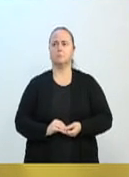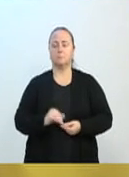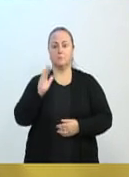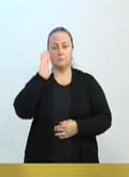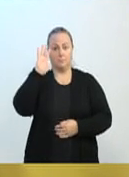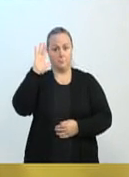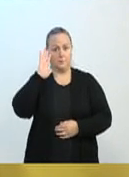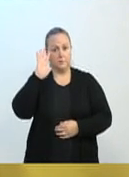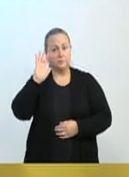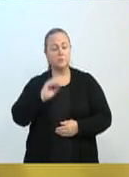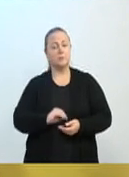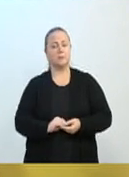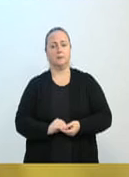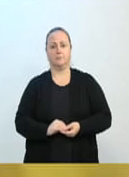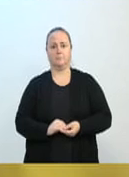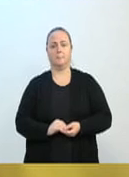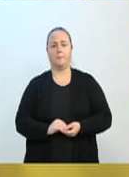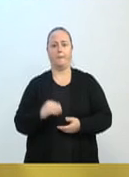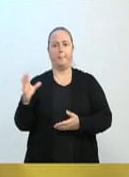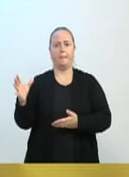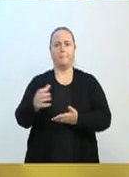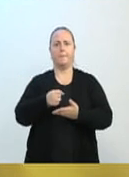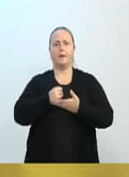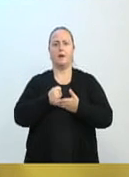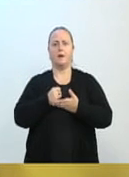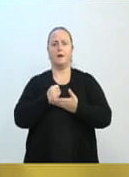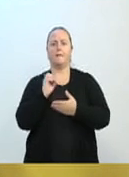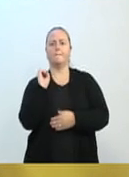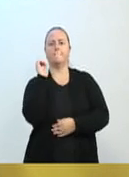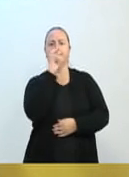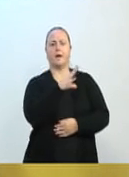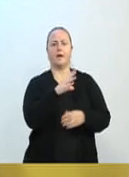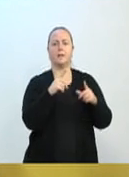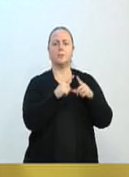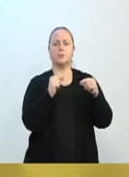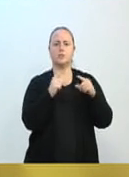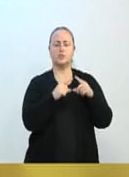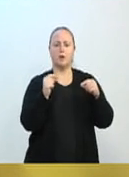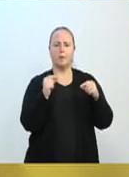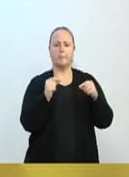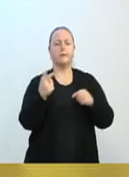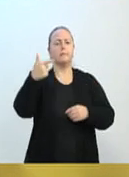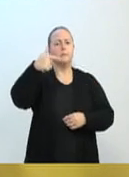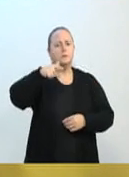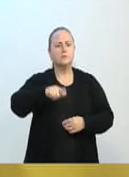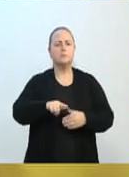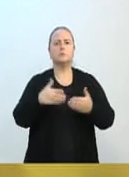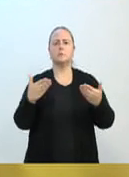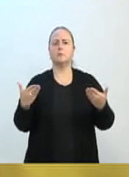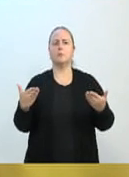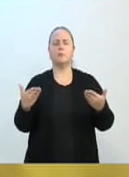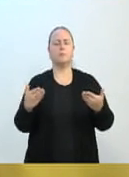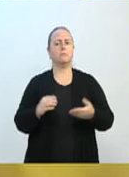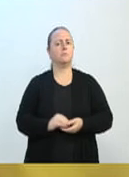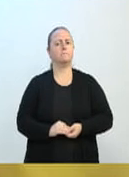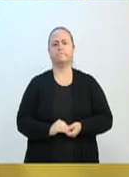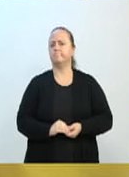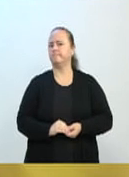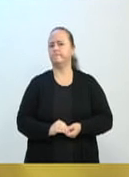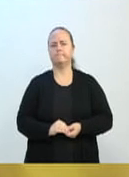um cidadão faz refém leva até o shopping e fura novamente o bloqueio da Polícia Civil Polícia